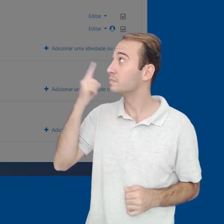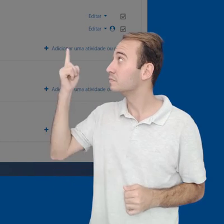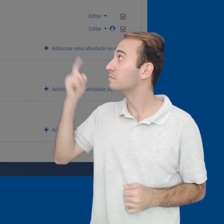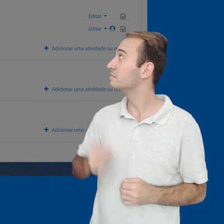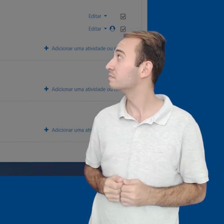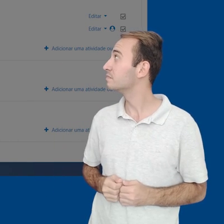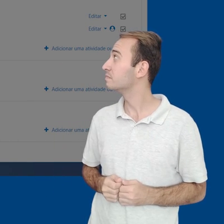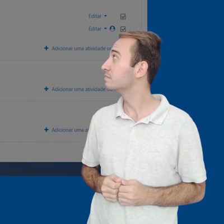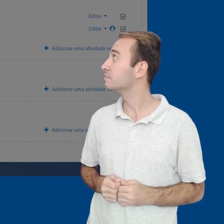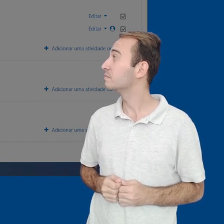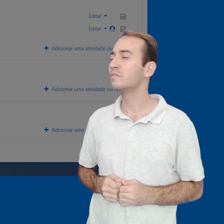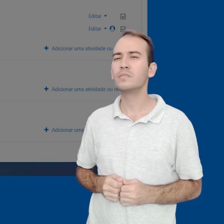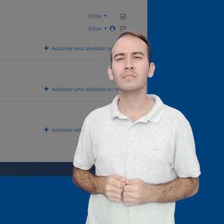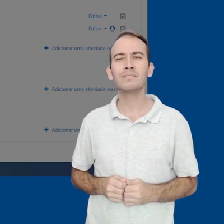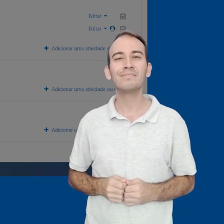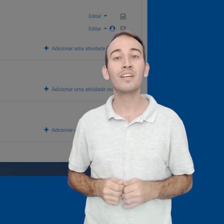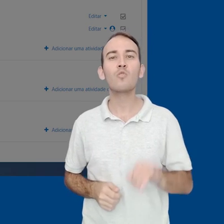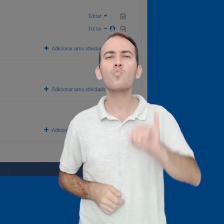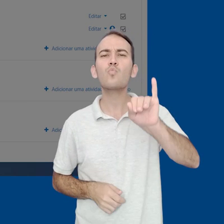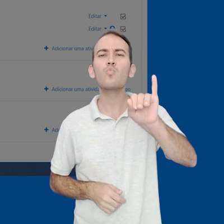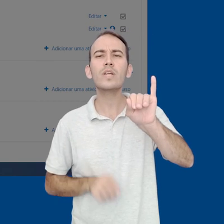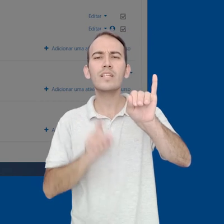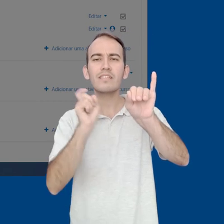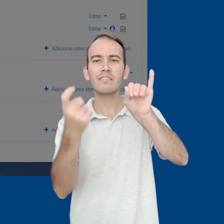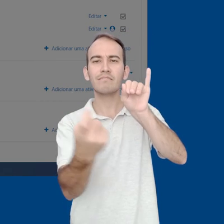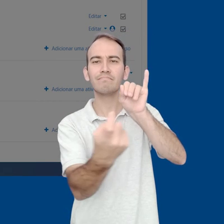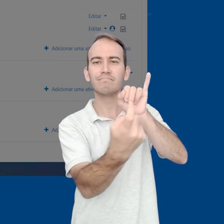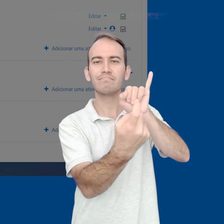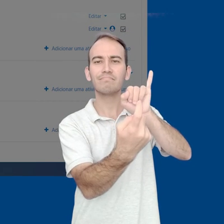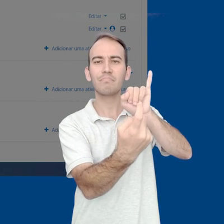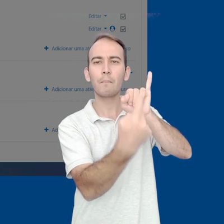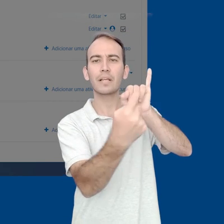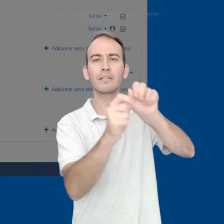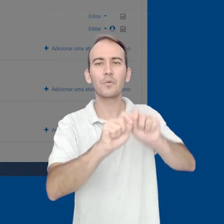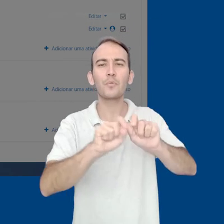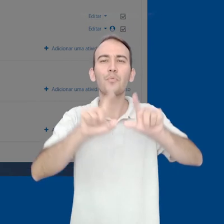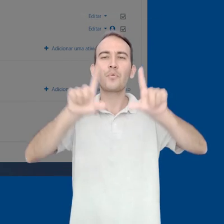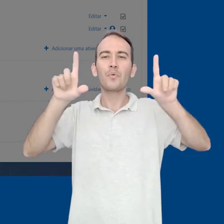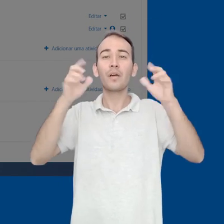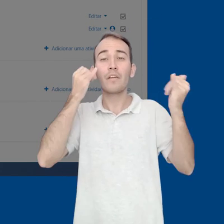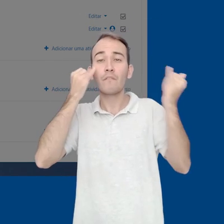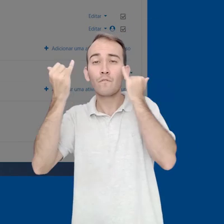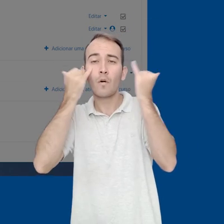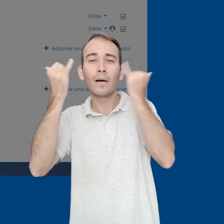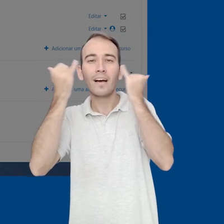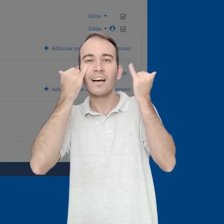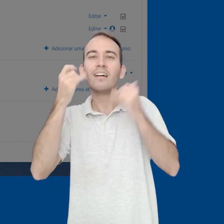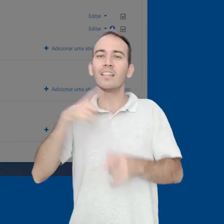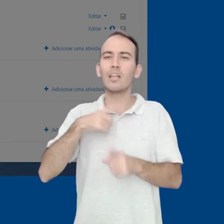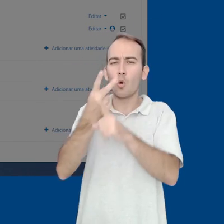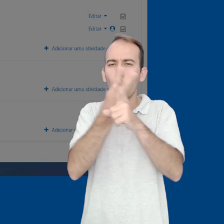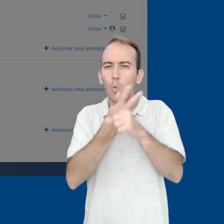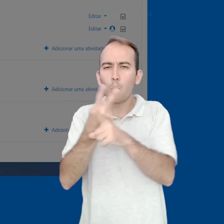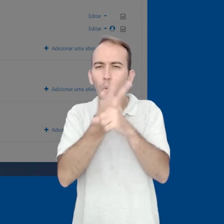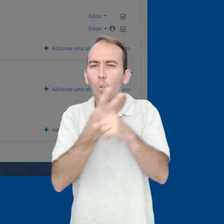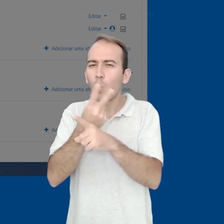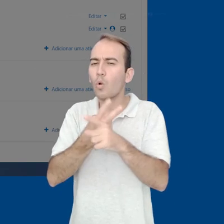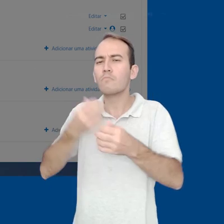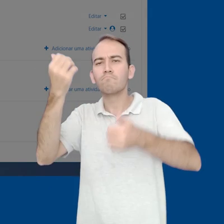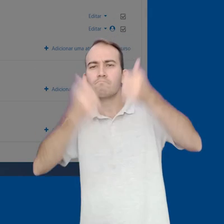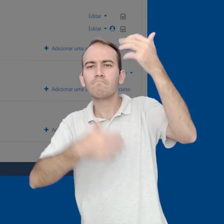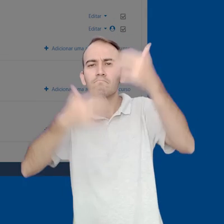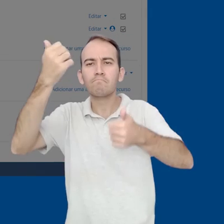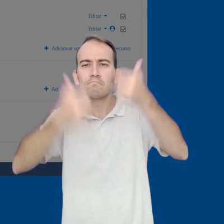que existe em cada recurso ou atividade. Clicando sobre ele, ele abre uma pequena